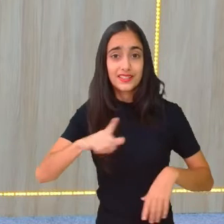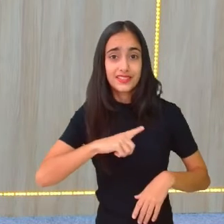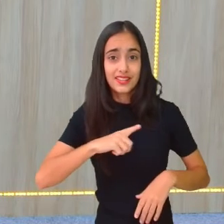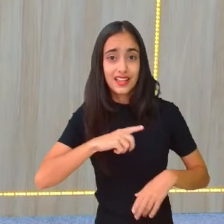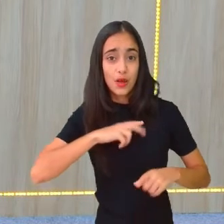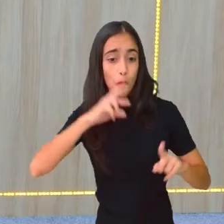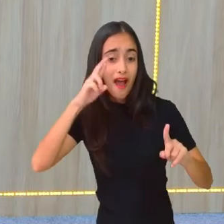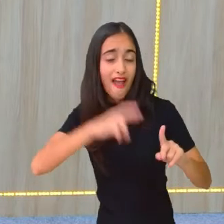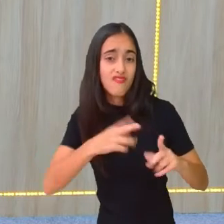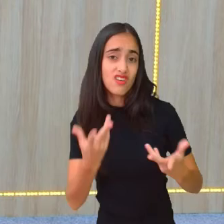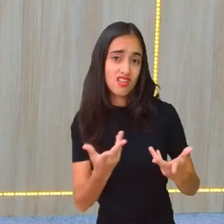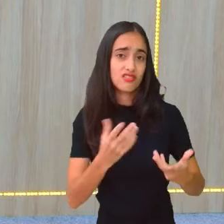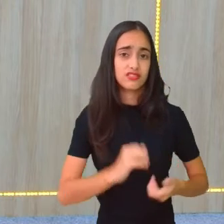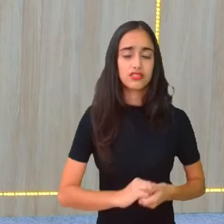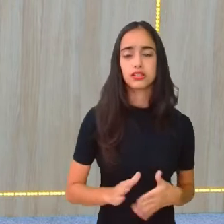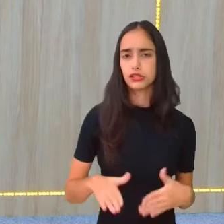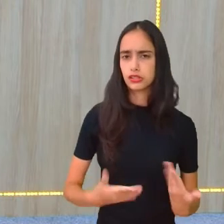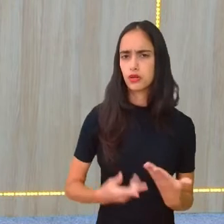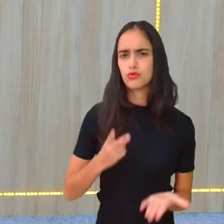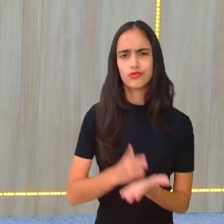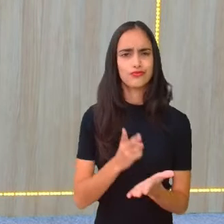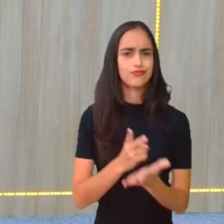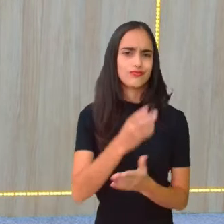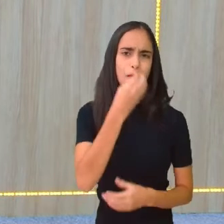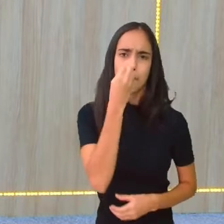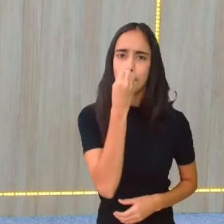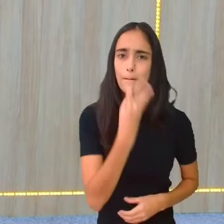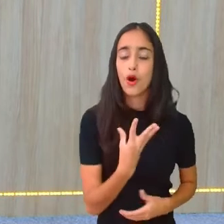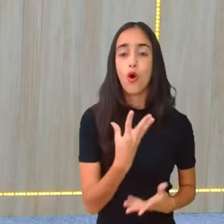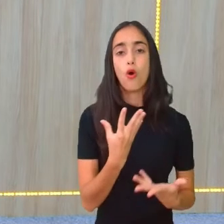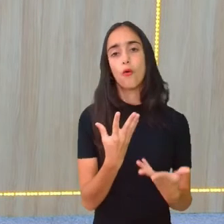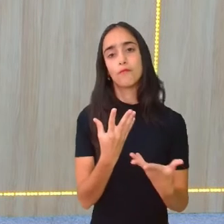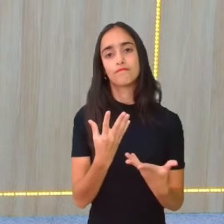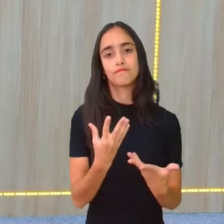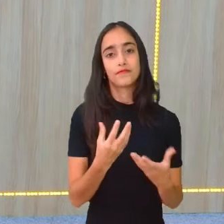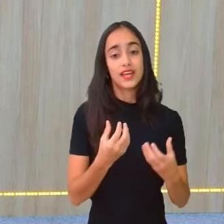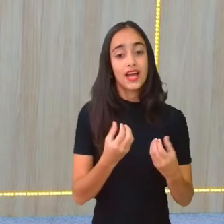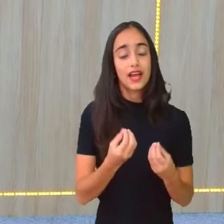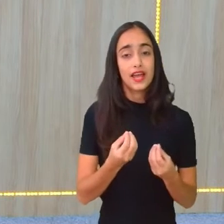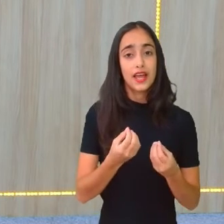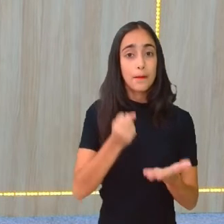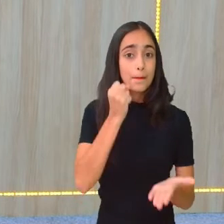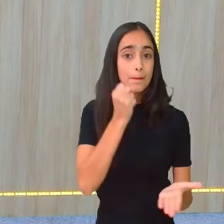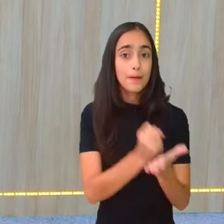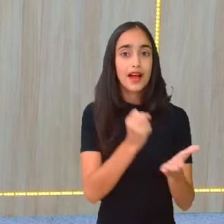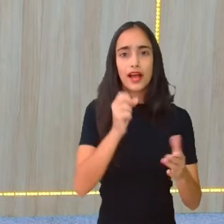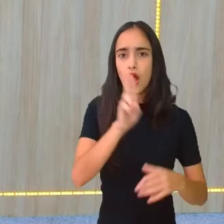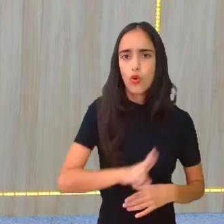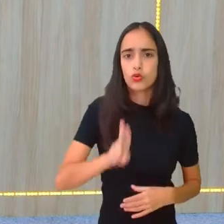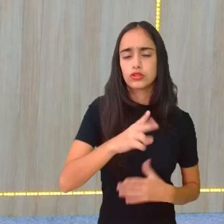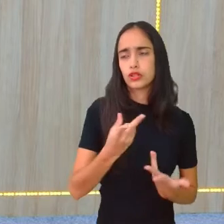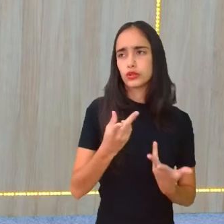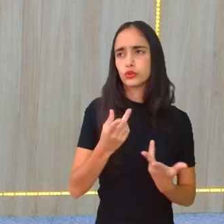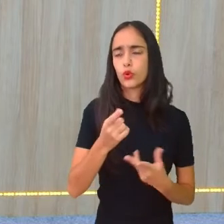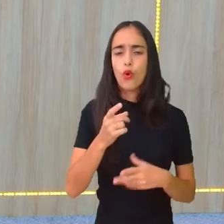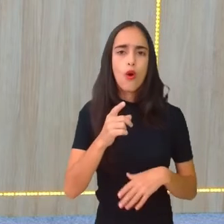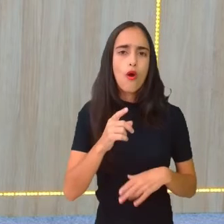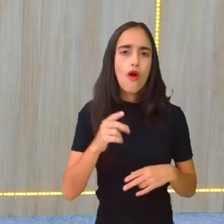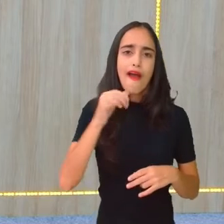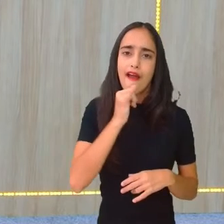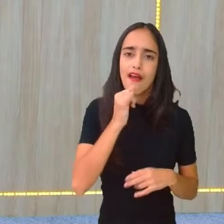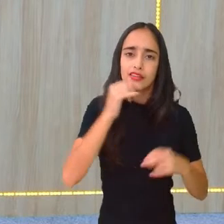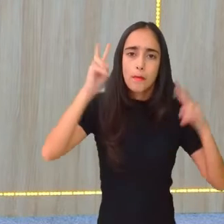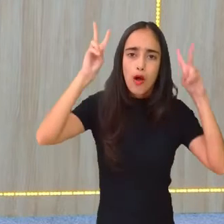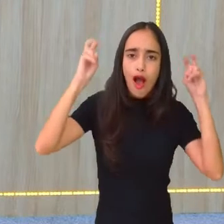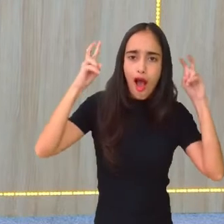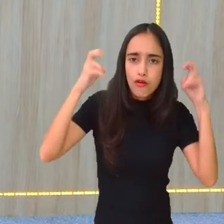próprio. Então, é sempre bom sinalizar, pode ser com aspas, pode ser uma partezinha do texto recuada, ou pode ser que no final da